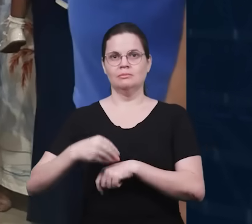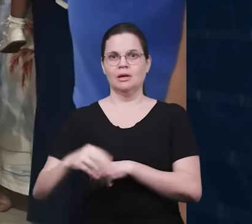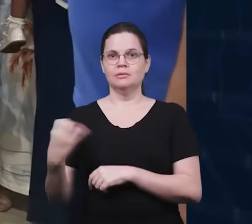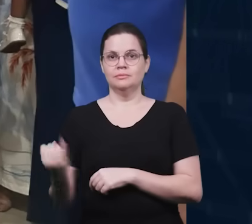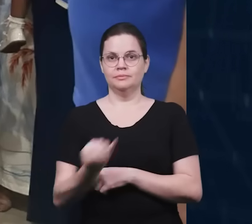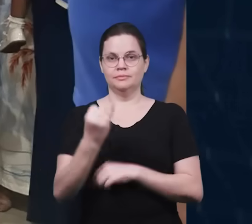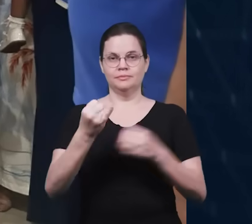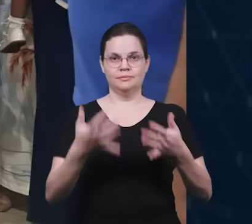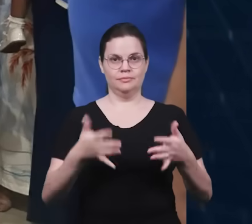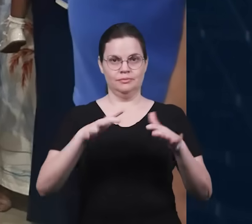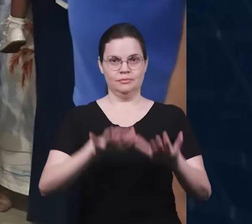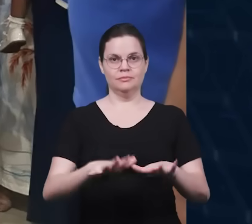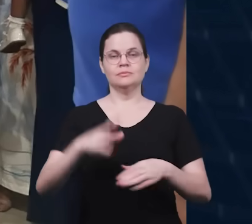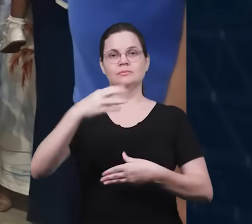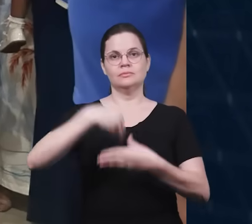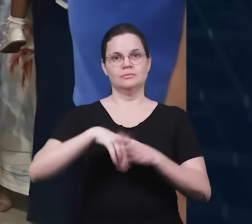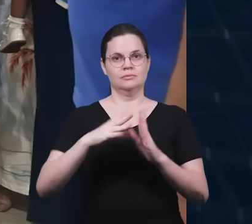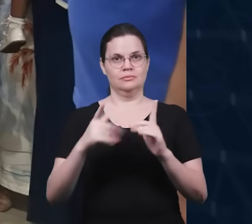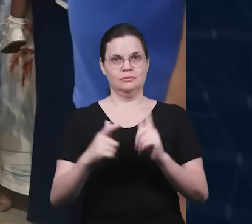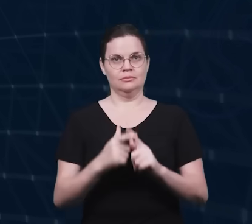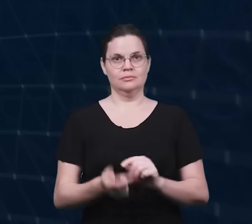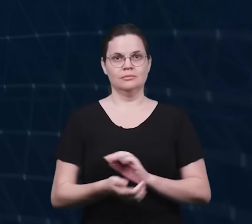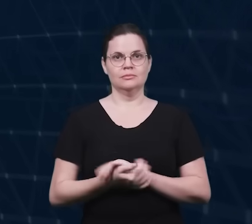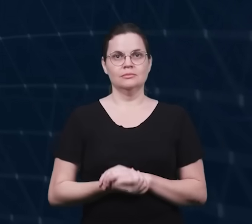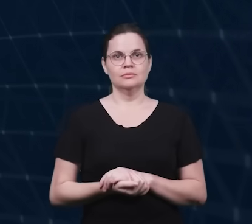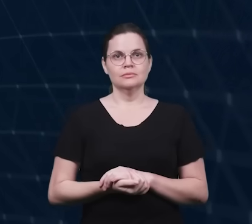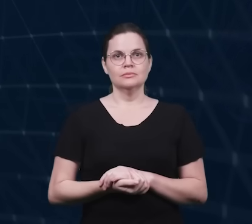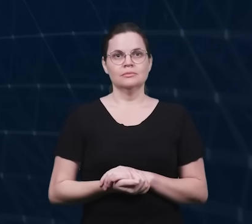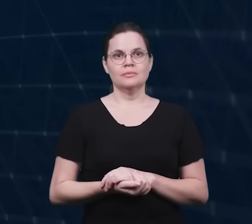importante inclusão na obra do Espírito.